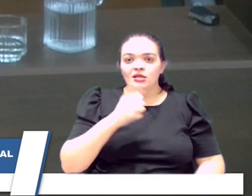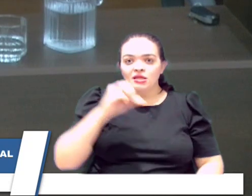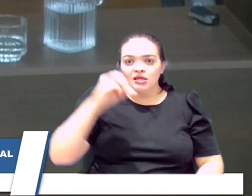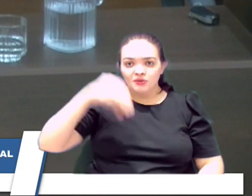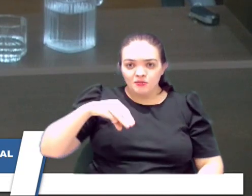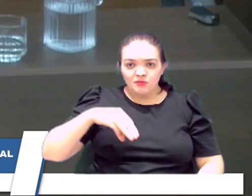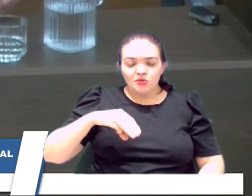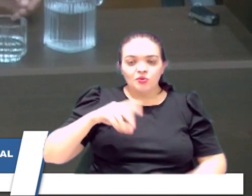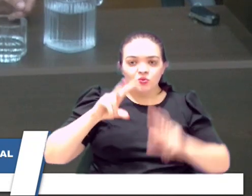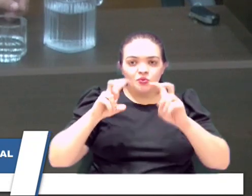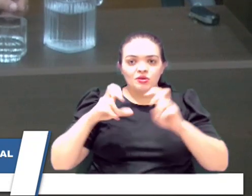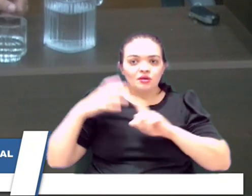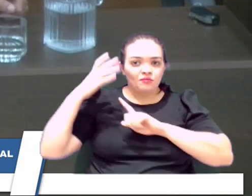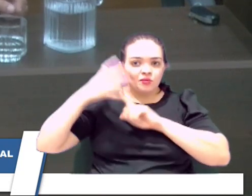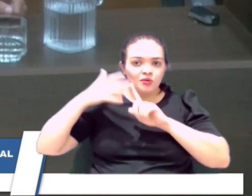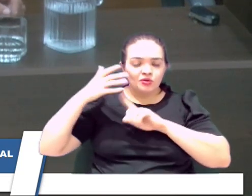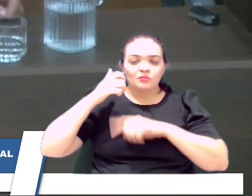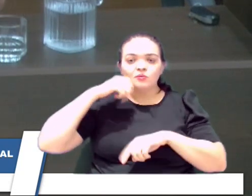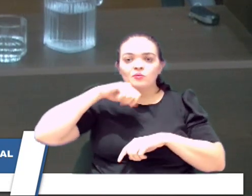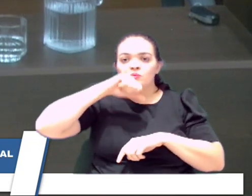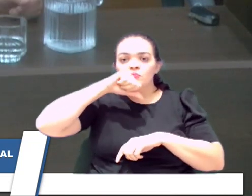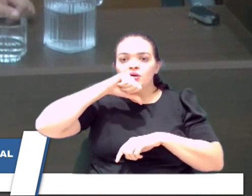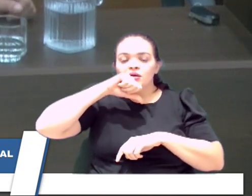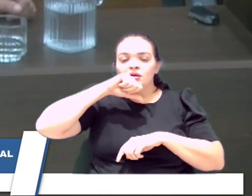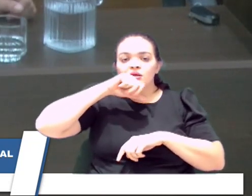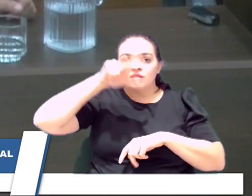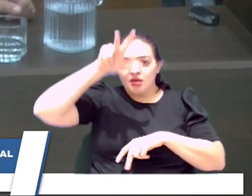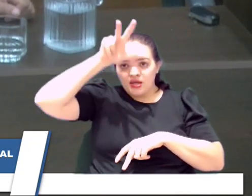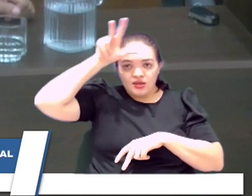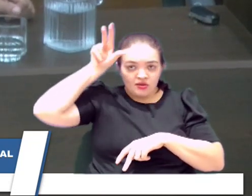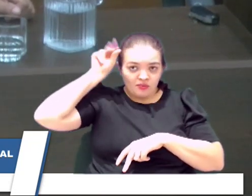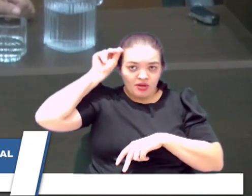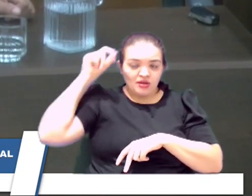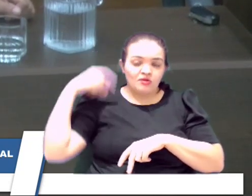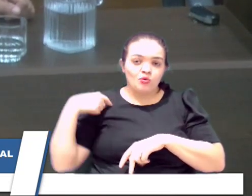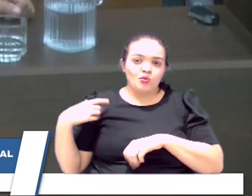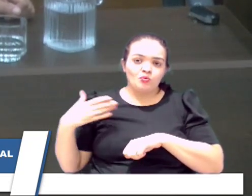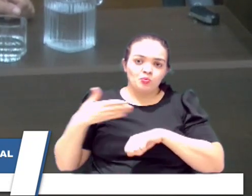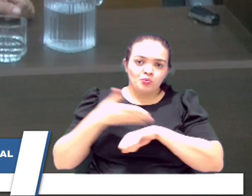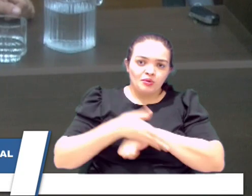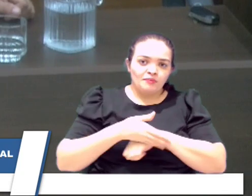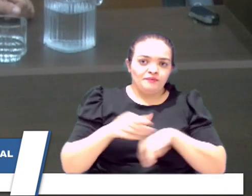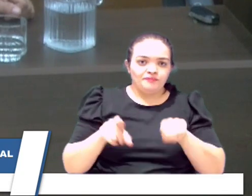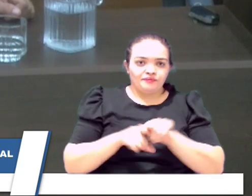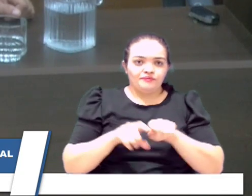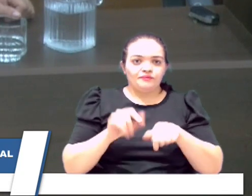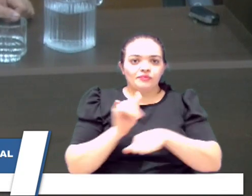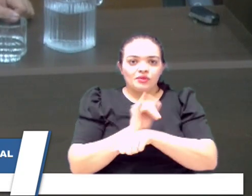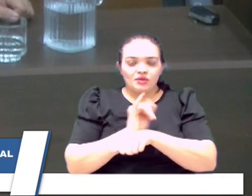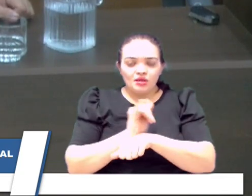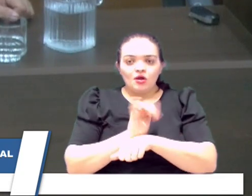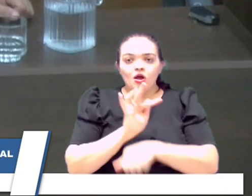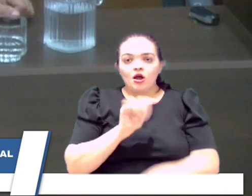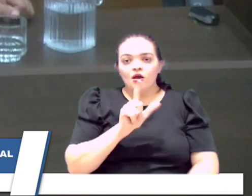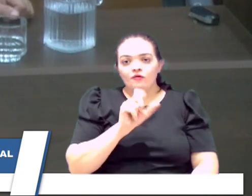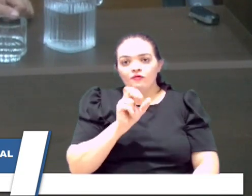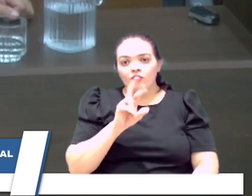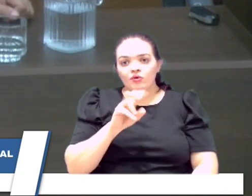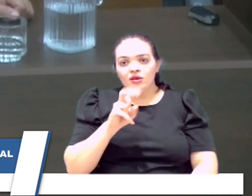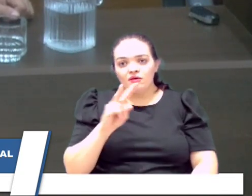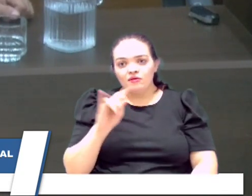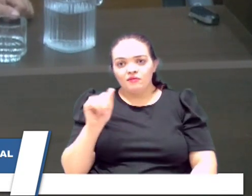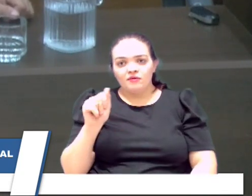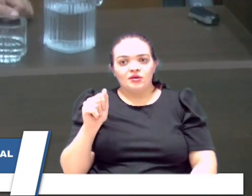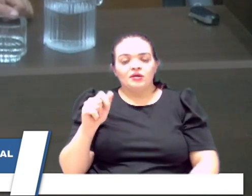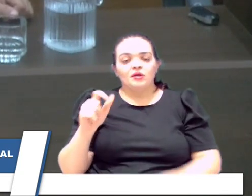sobre o depoimento das mães de Manaus, que é onde a gente foi visitar, mas também no YouTube /Flor da Vida vocês vão encontrar